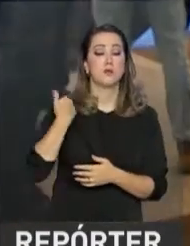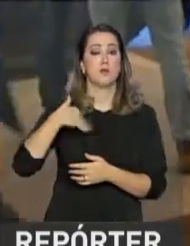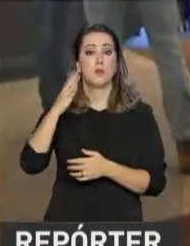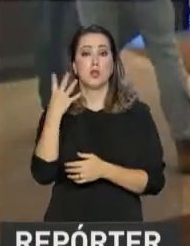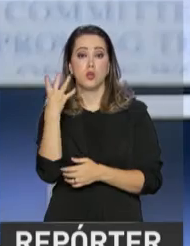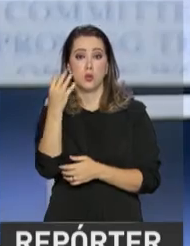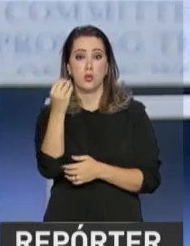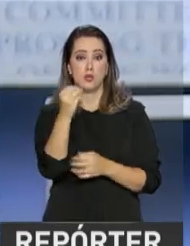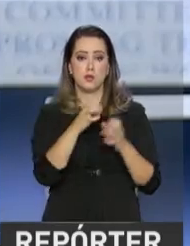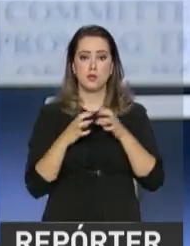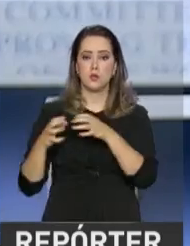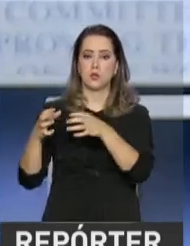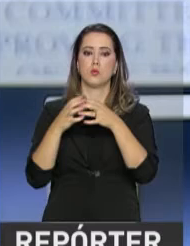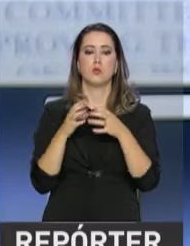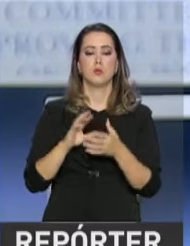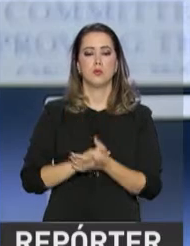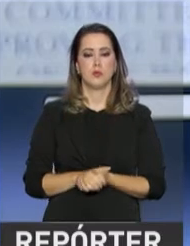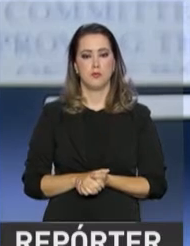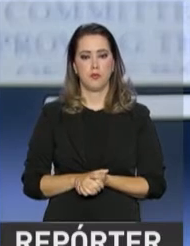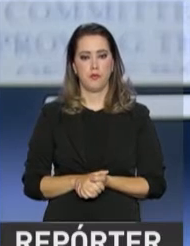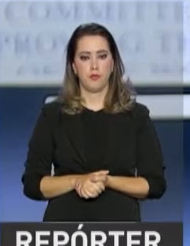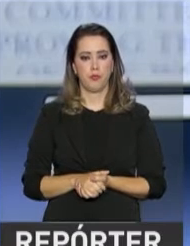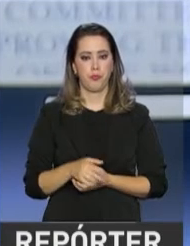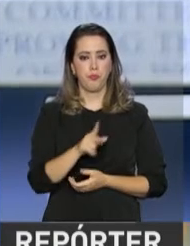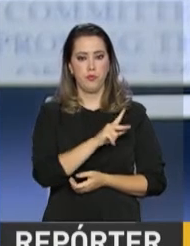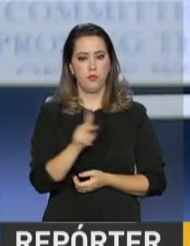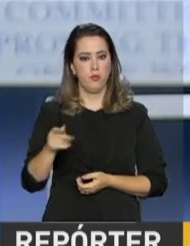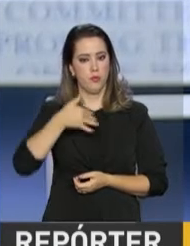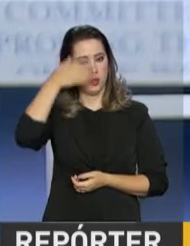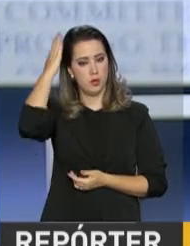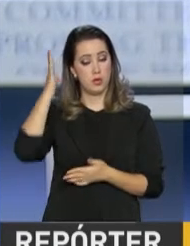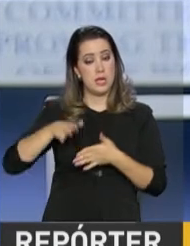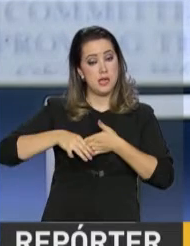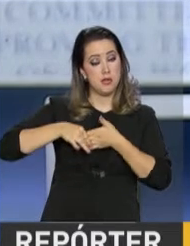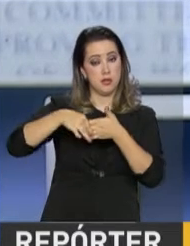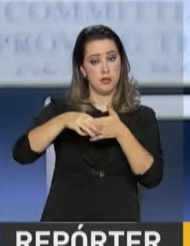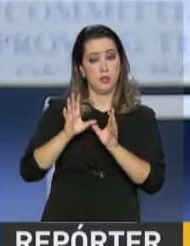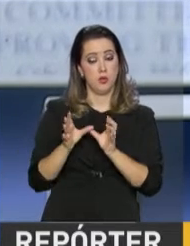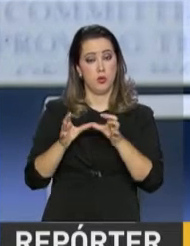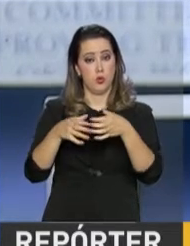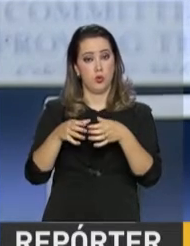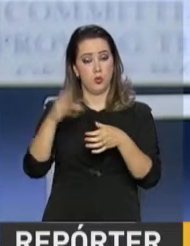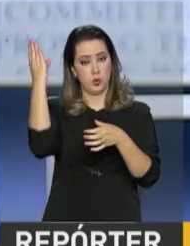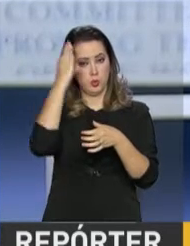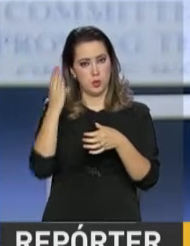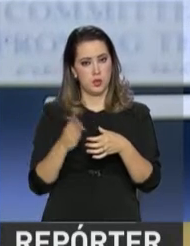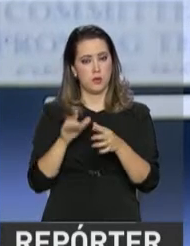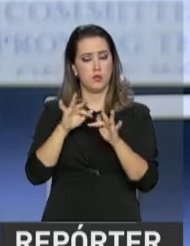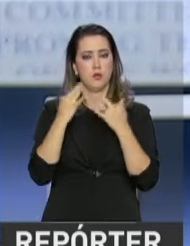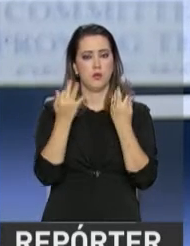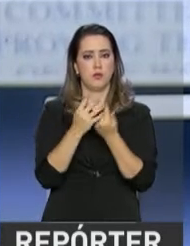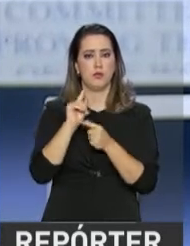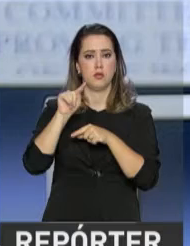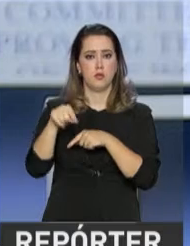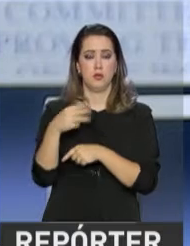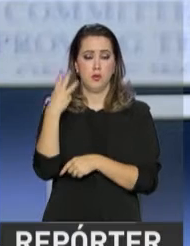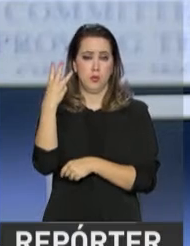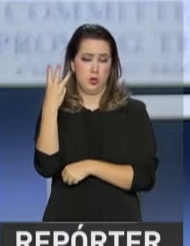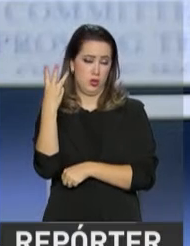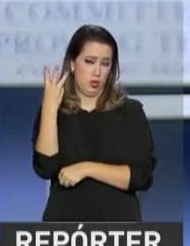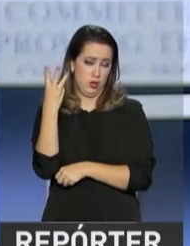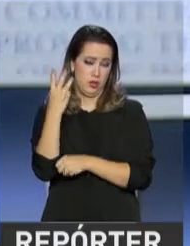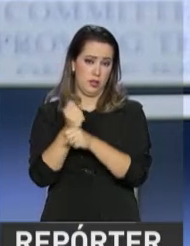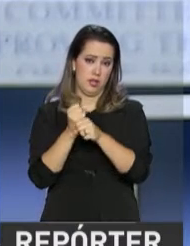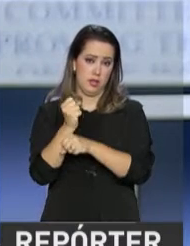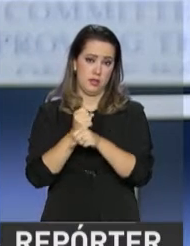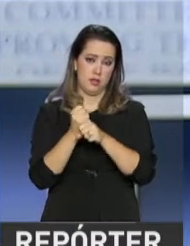sessões o presidente michel temer chefia a delegação do brasil no fórum depois de três anos em que o país foi representado no evento por